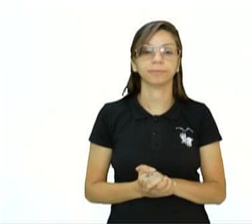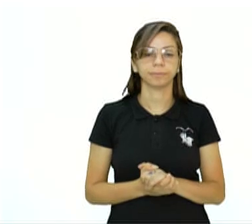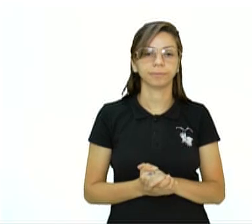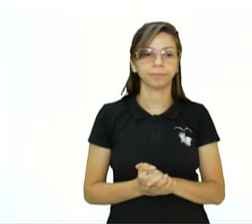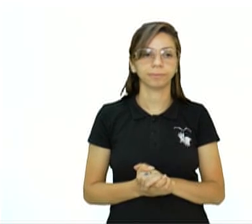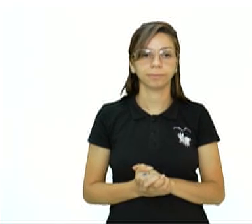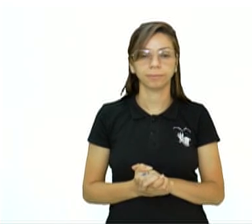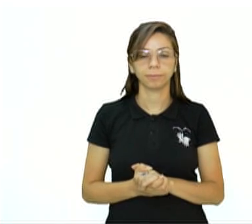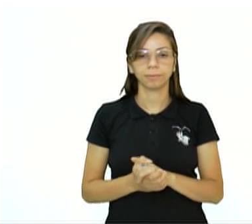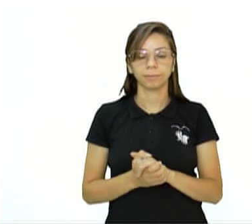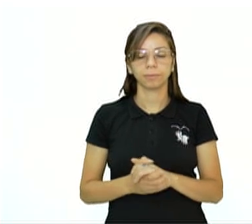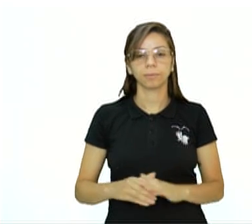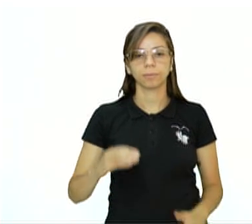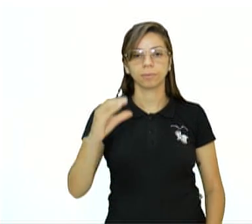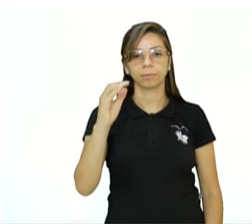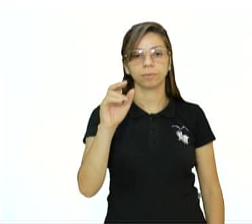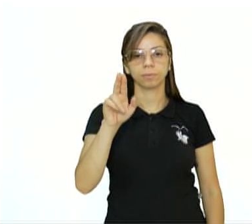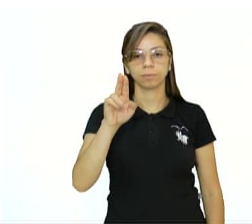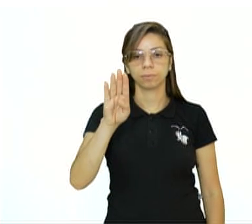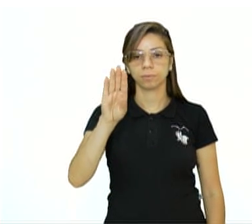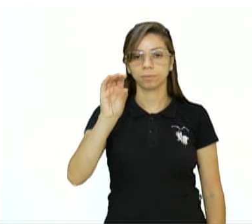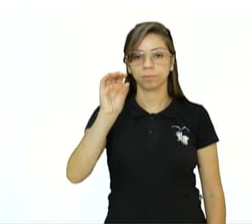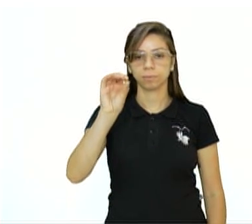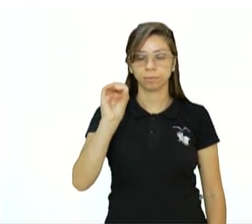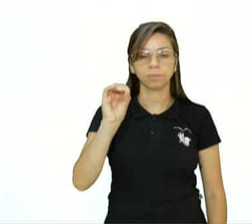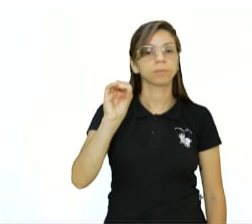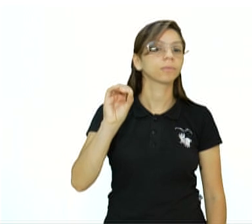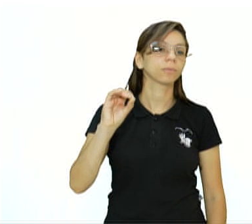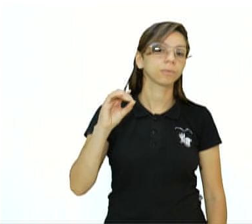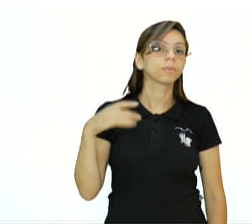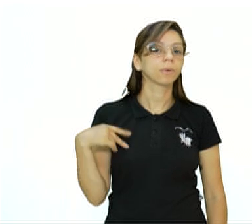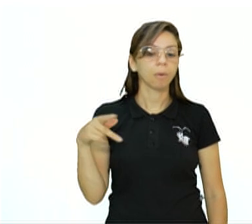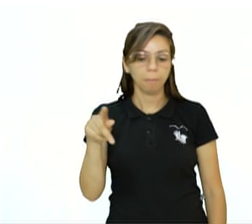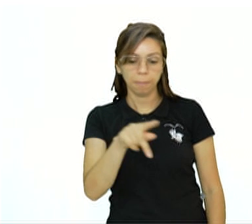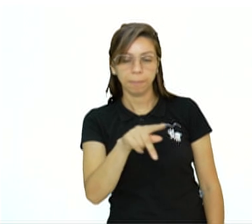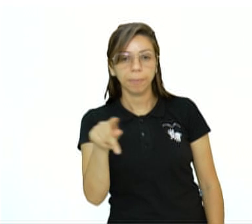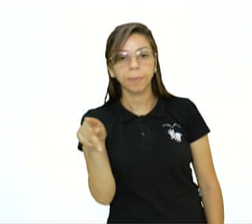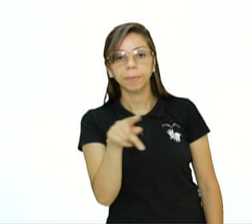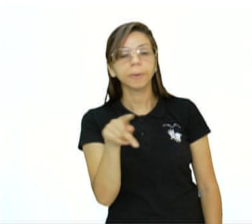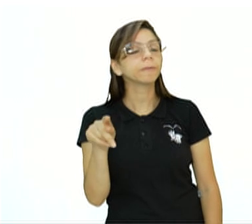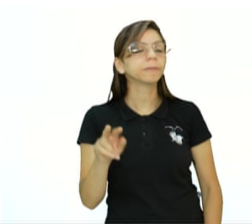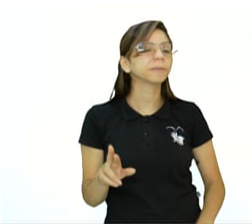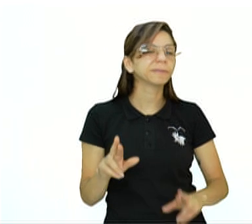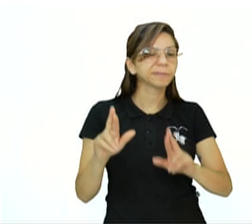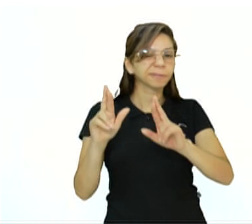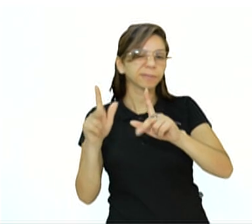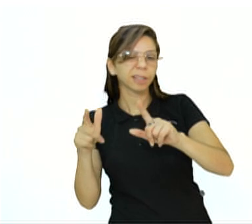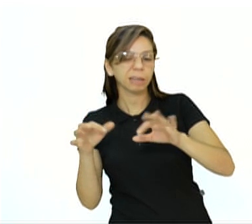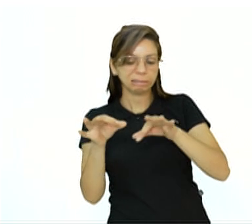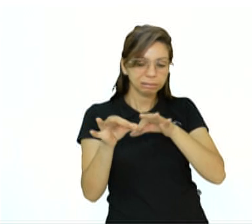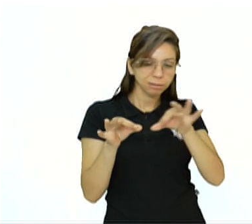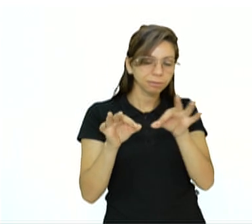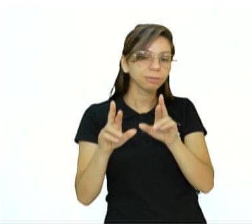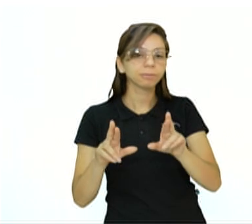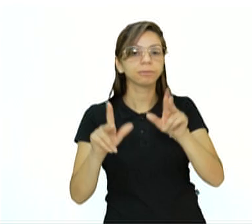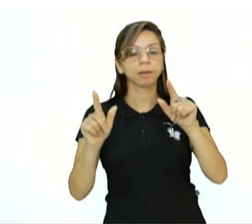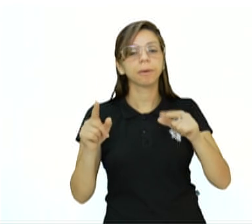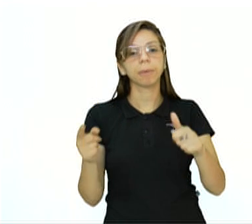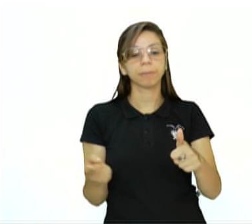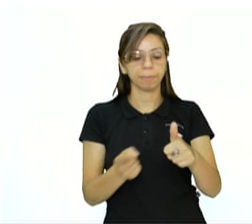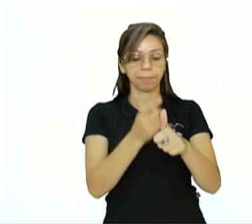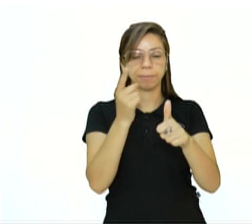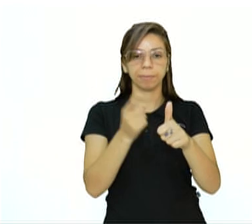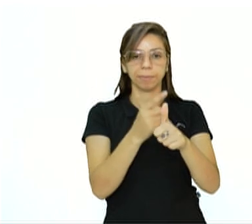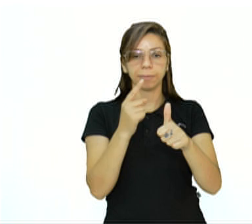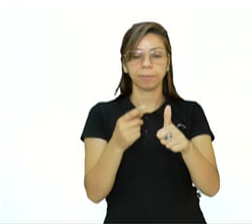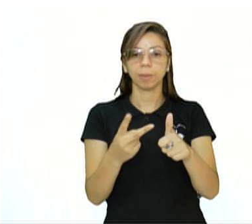o cubo. O cubo, prof, a gente montou ele de uma forma meio diferente, lembram? Nós primeiro